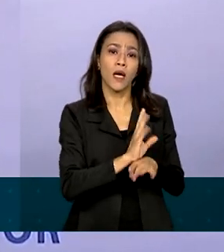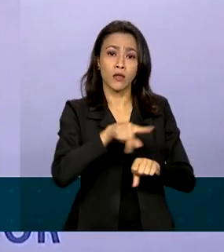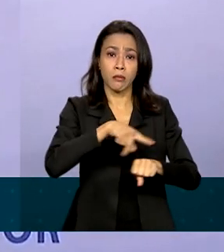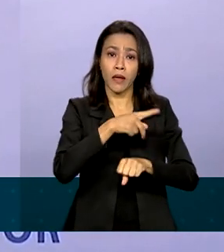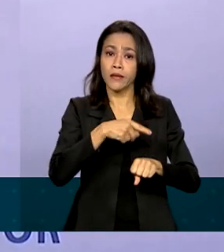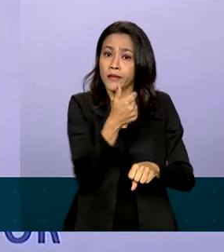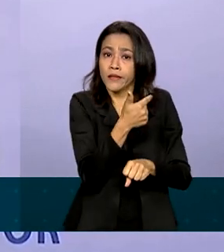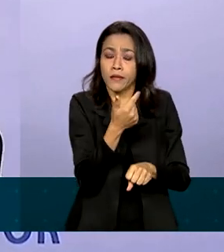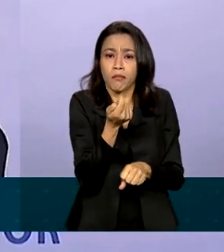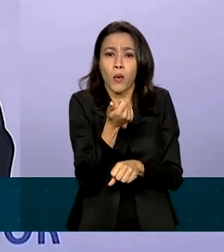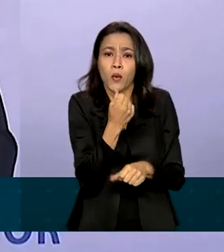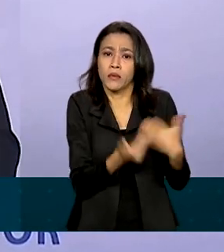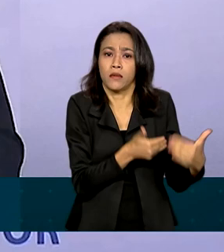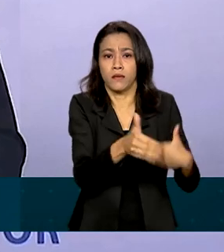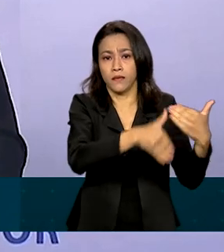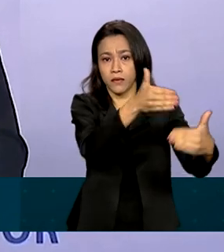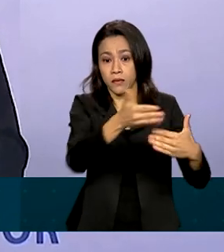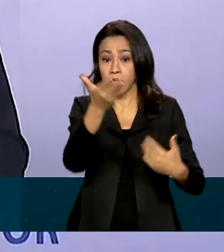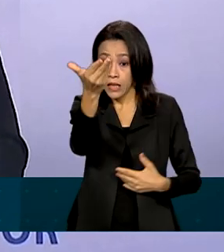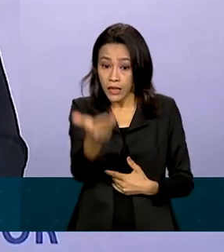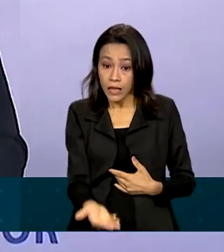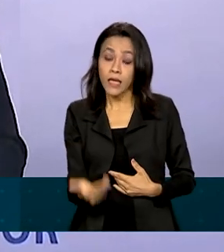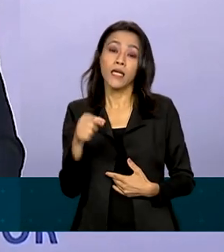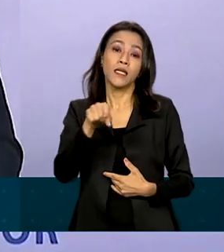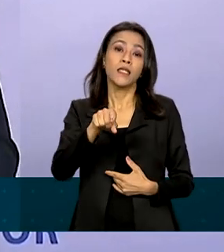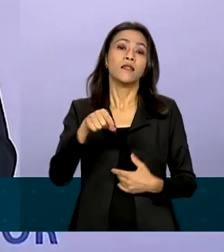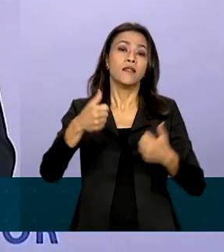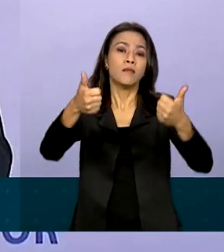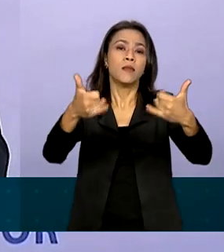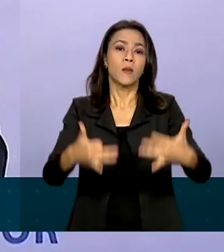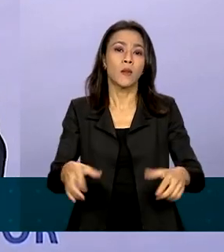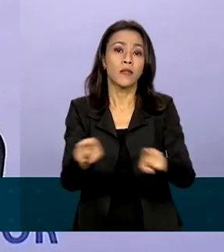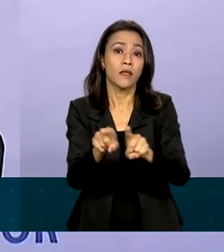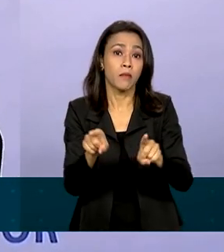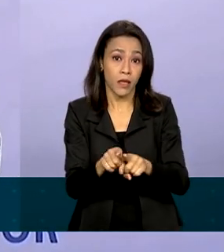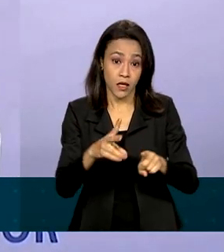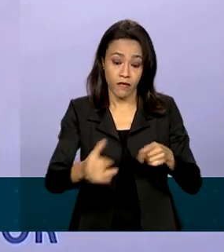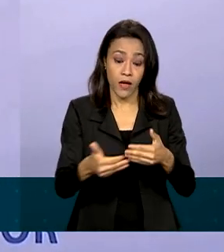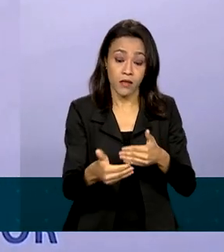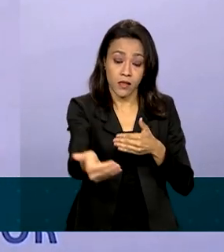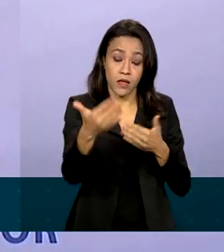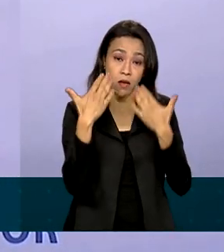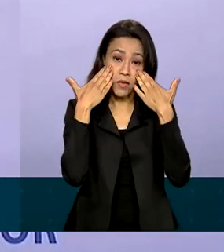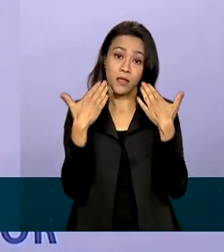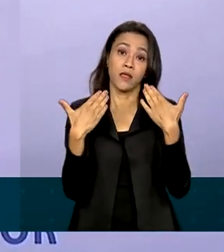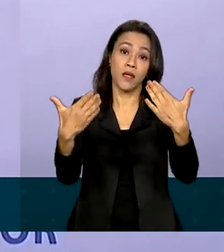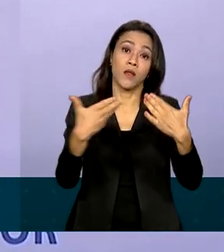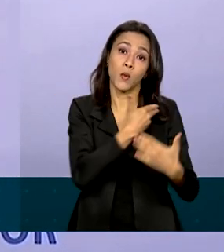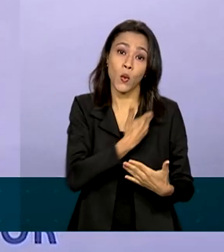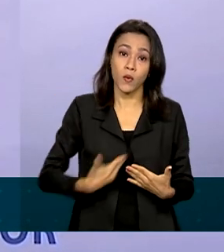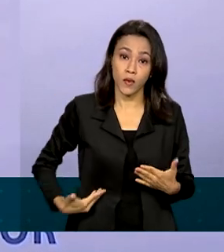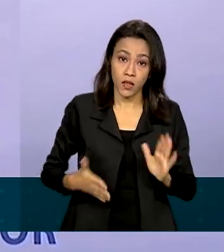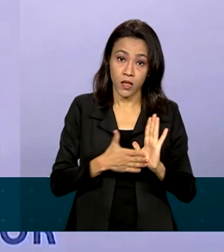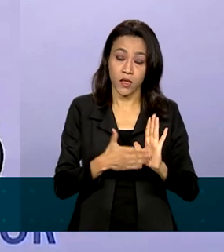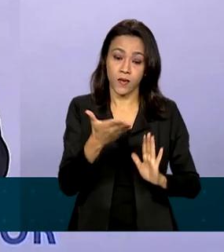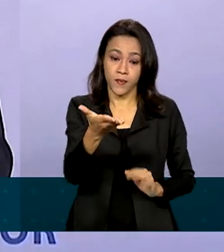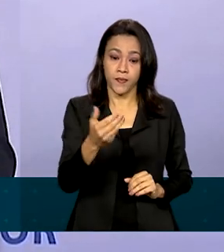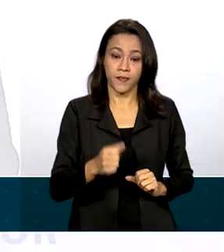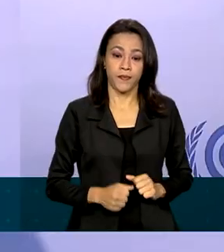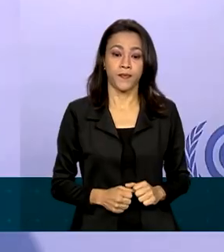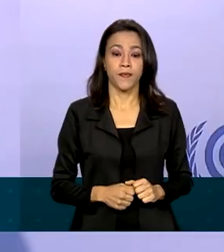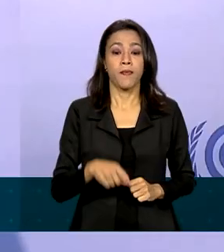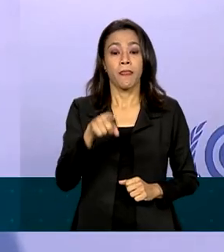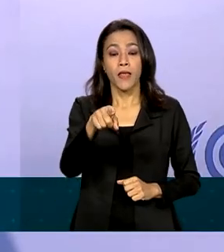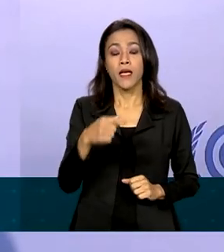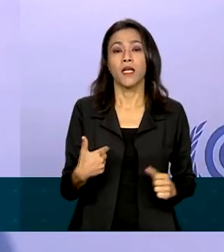climática. O presidente eleito citou ainda uma iniciativa que será apresentada pelo governo no início do mandato. É oferecer